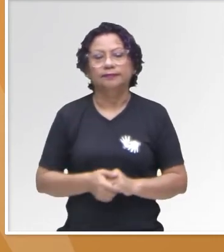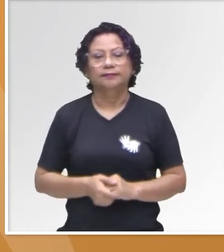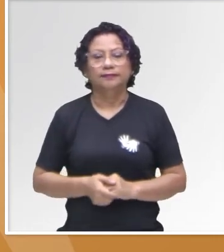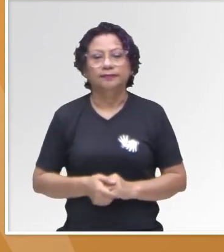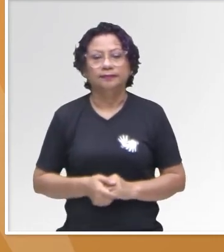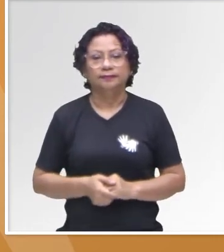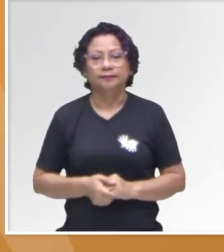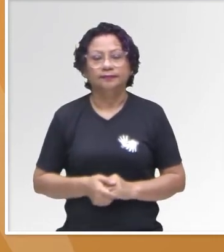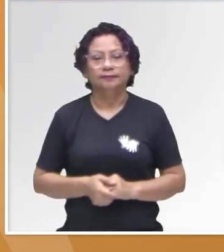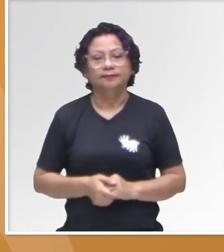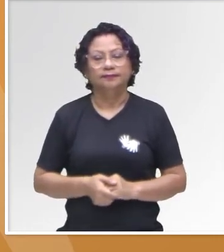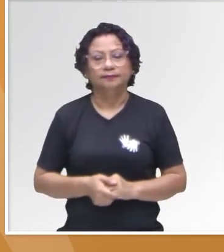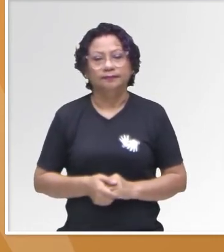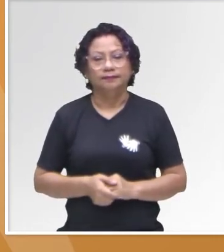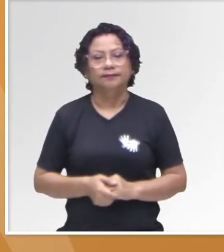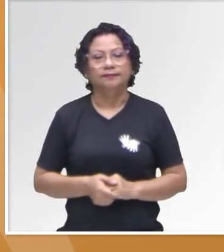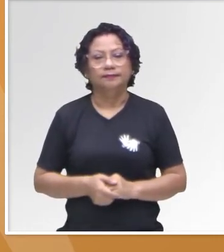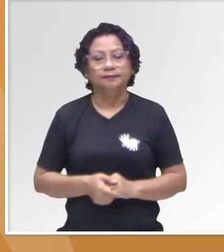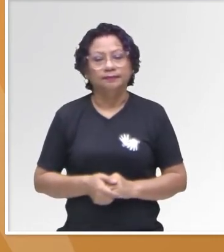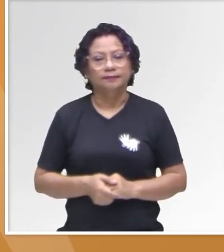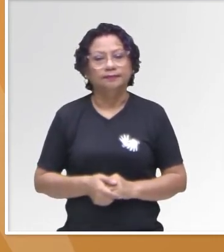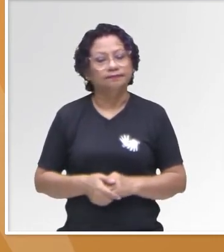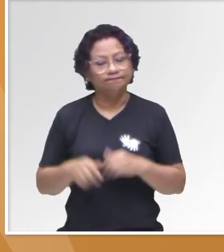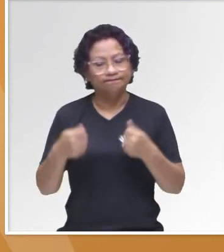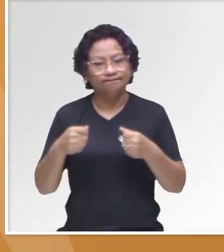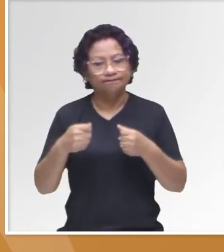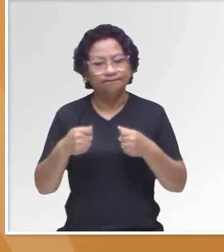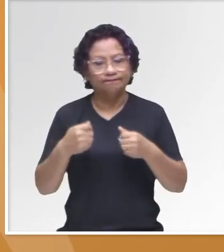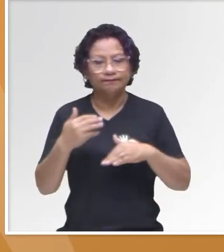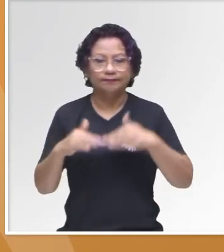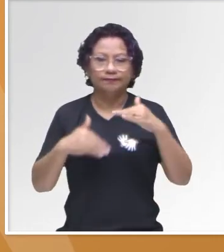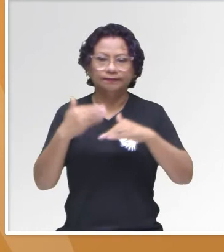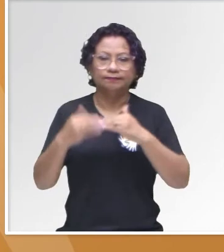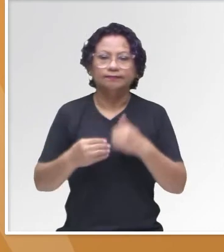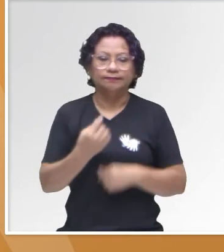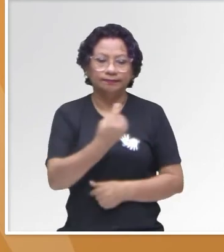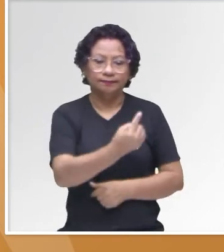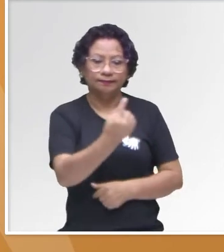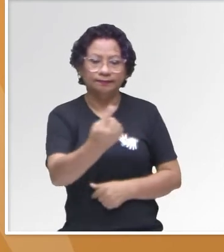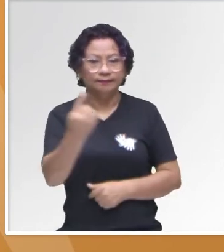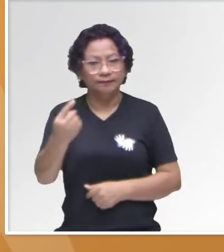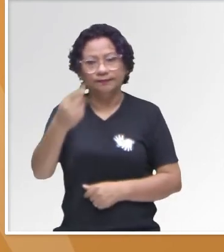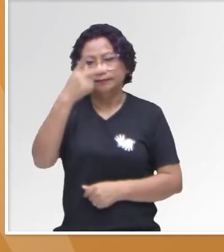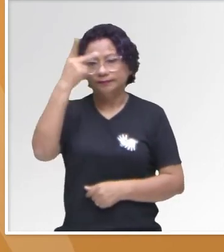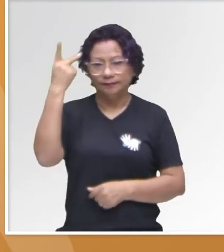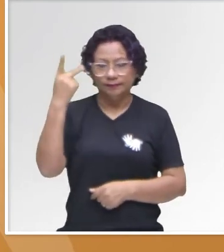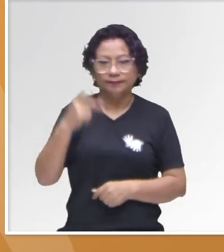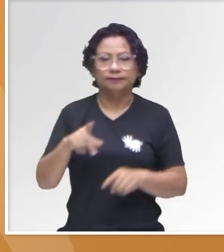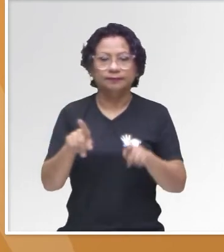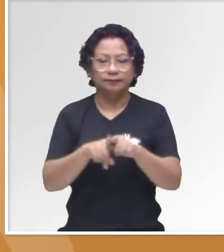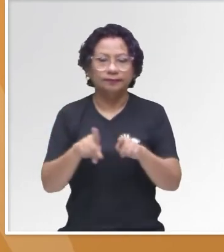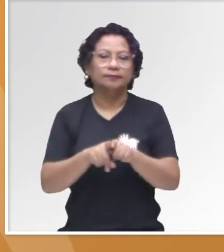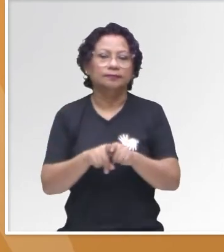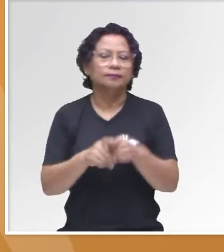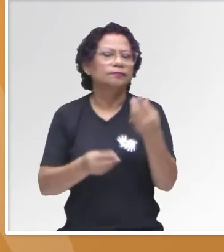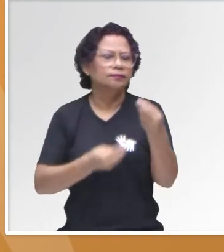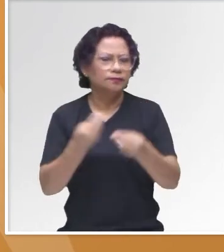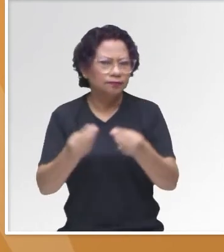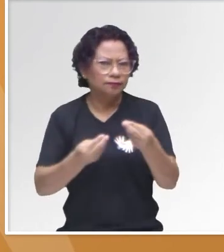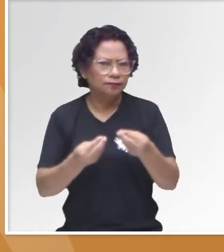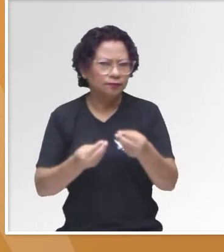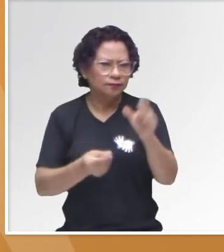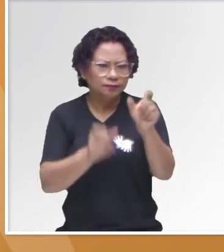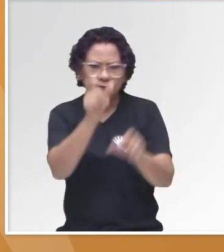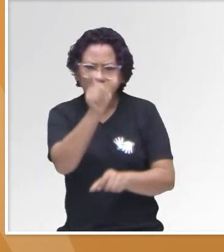vai me mostrar ali o índice de desenvolvimento de cada um deles, e também a escolaridade, né? Quanto